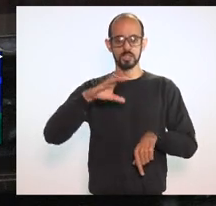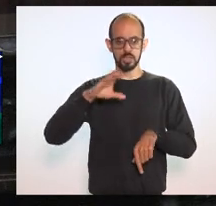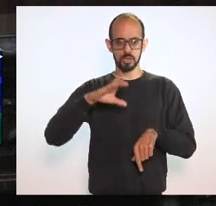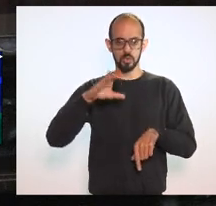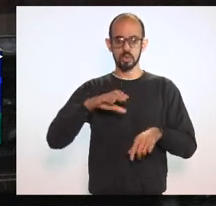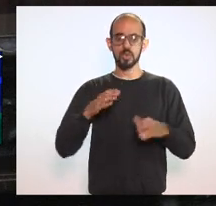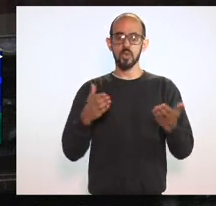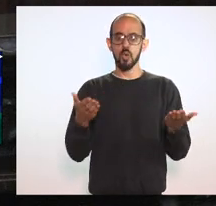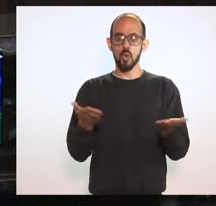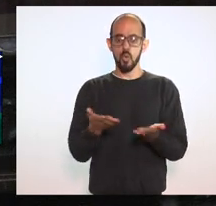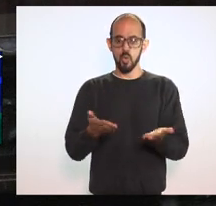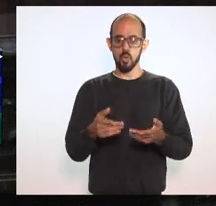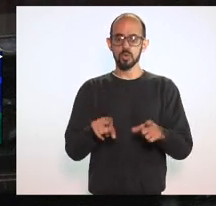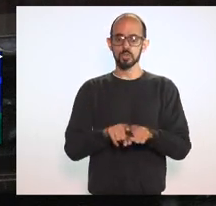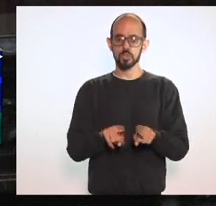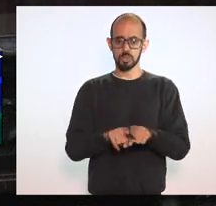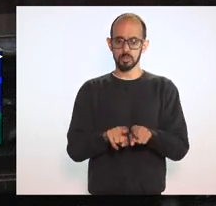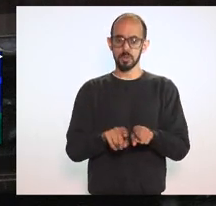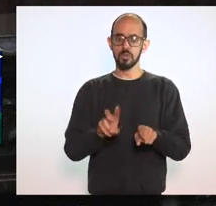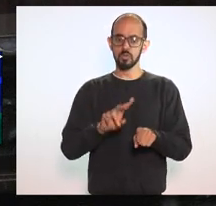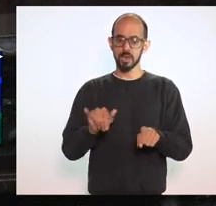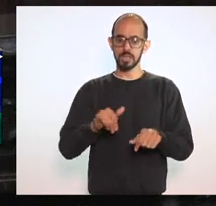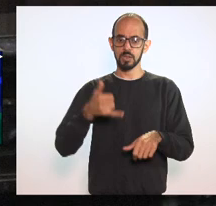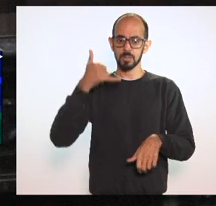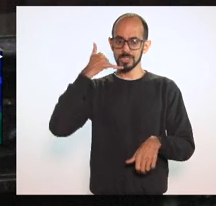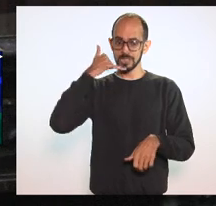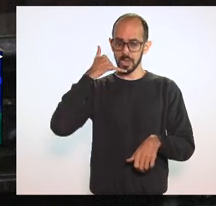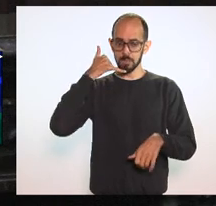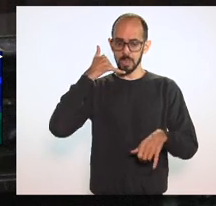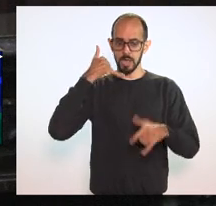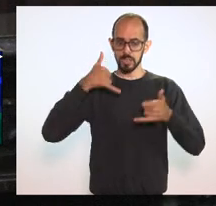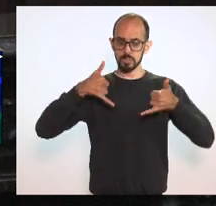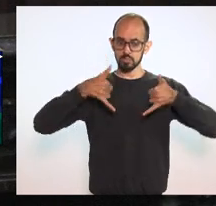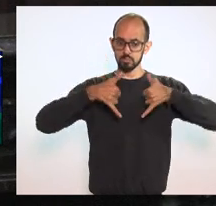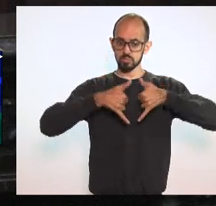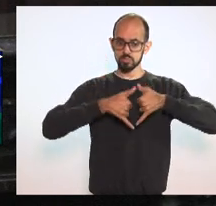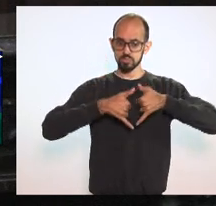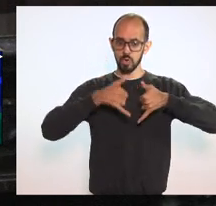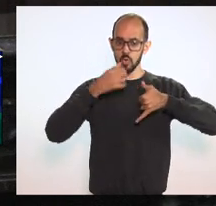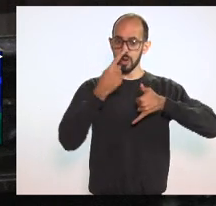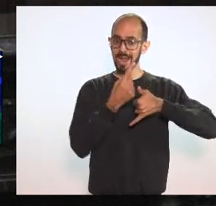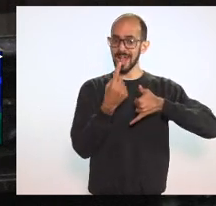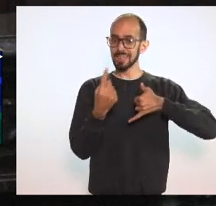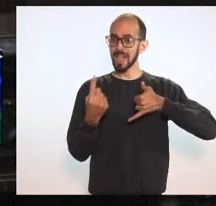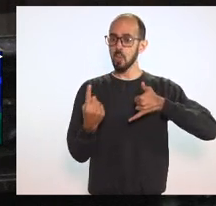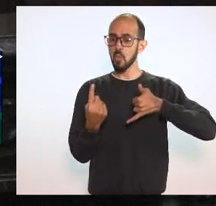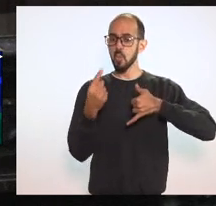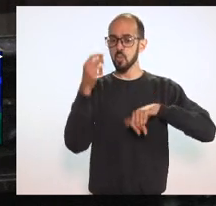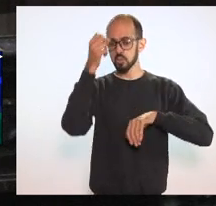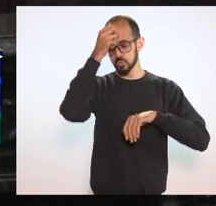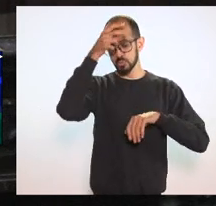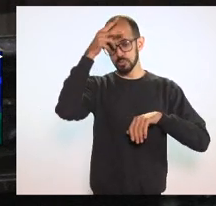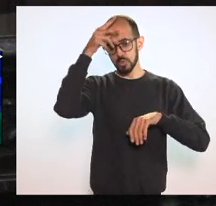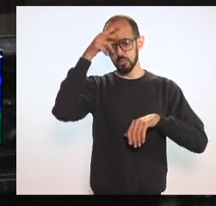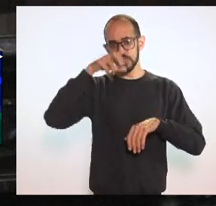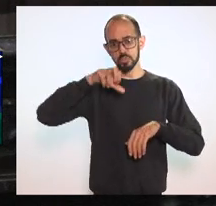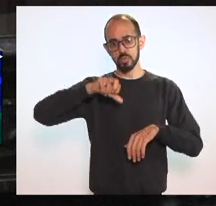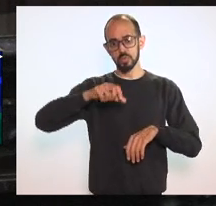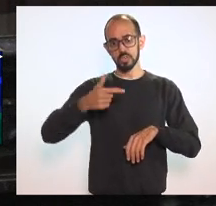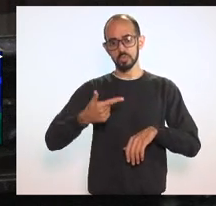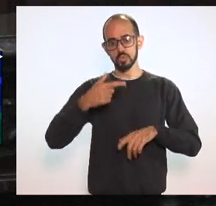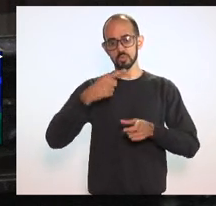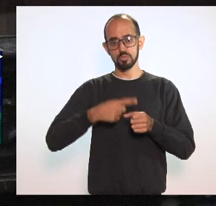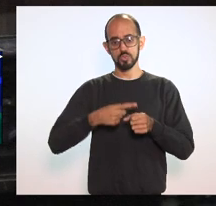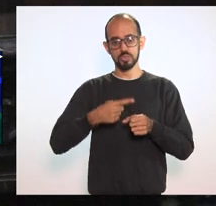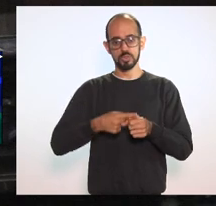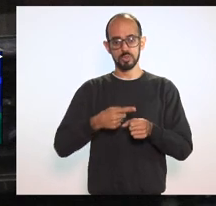Célia deputada Renata haverá um Call com cada Prefeito do Estado do Rio de Janeiro com Governador Cláudio Castro